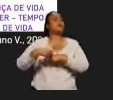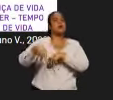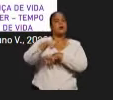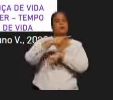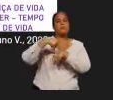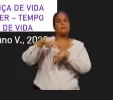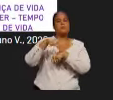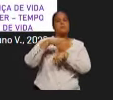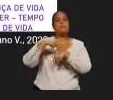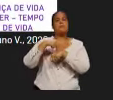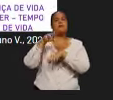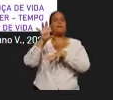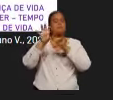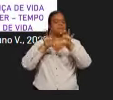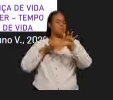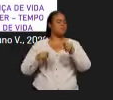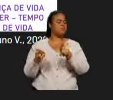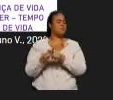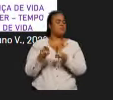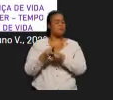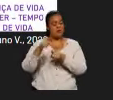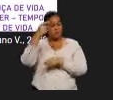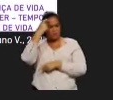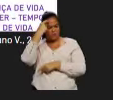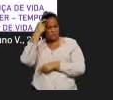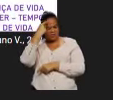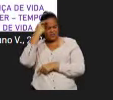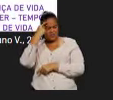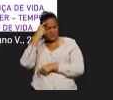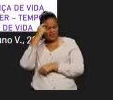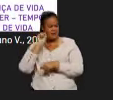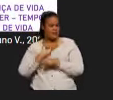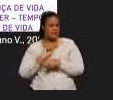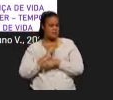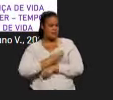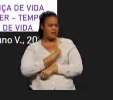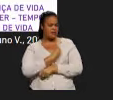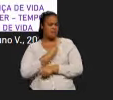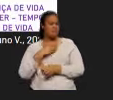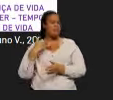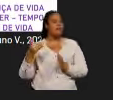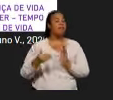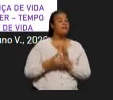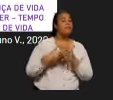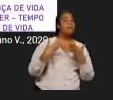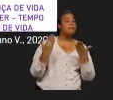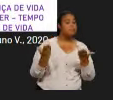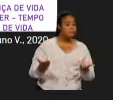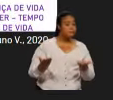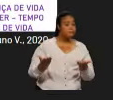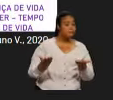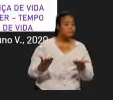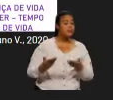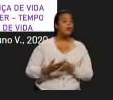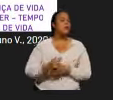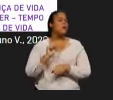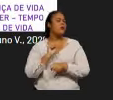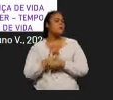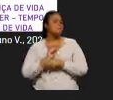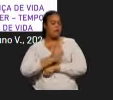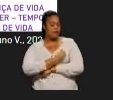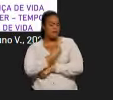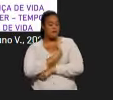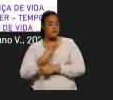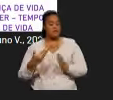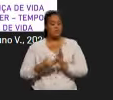no país ou do município qual que é a expectativa de vida de quem nasce no brasil hoje em em cima de vida de quem